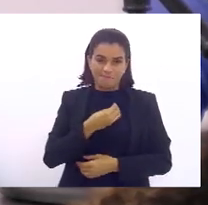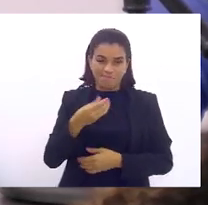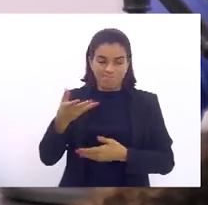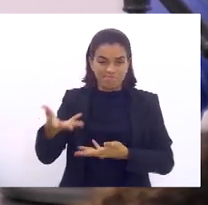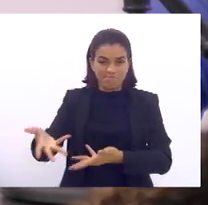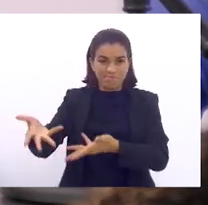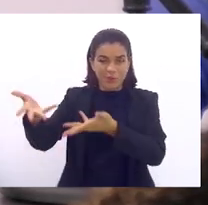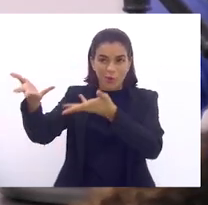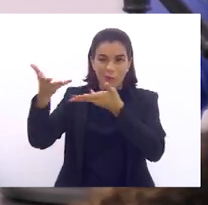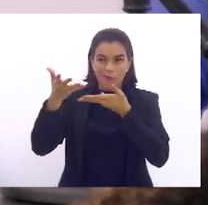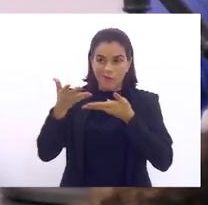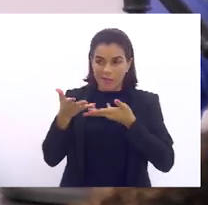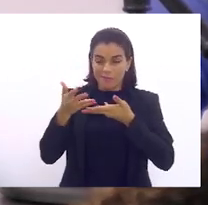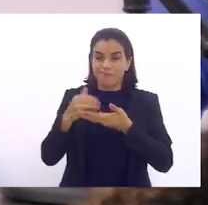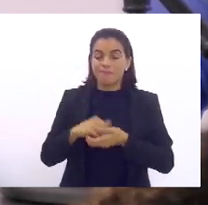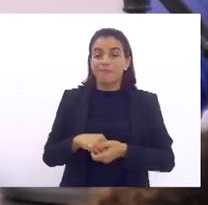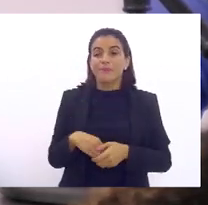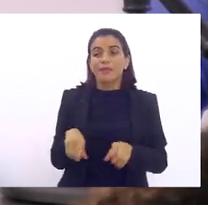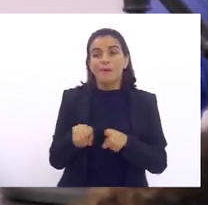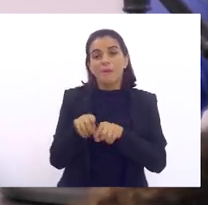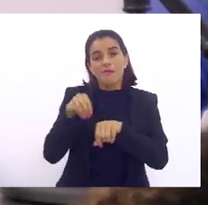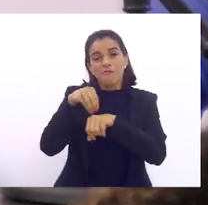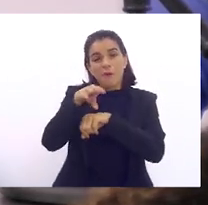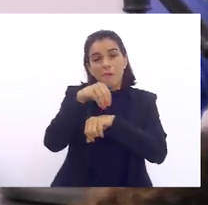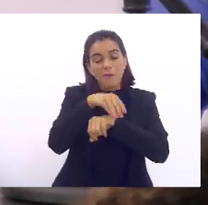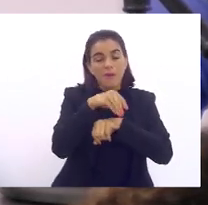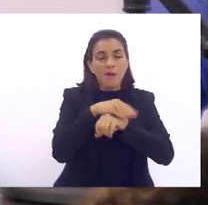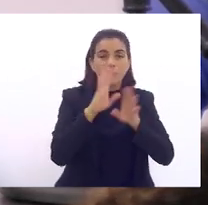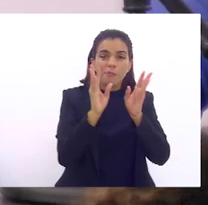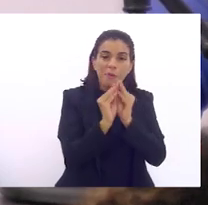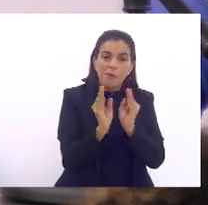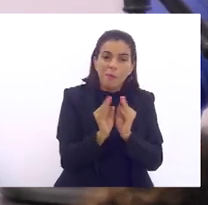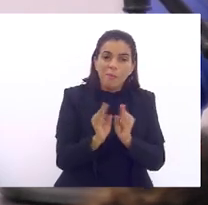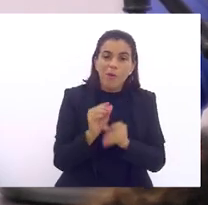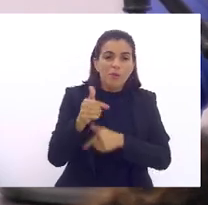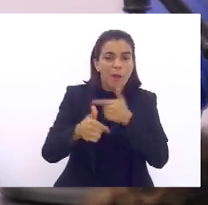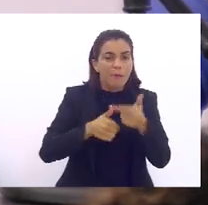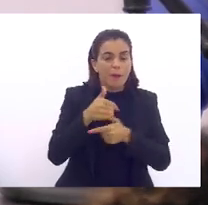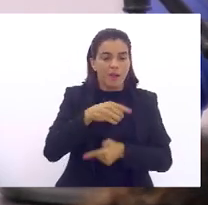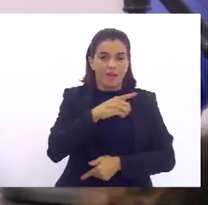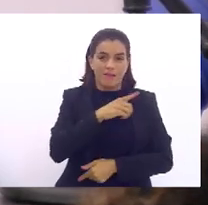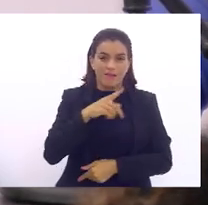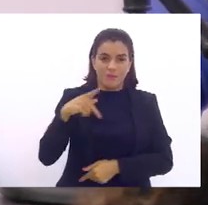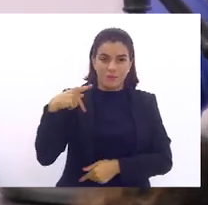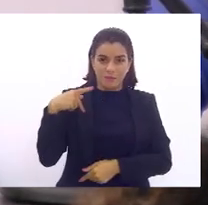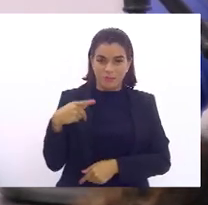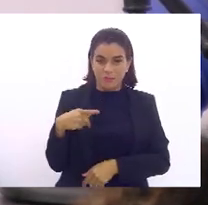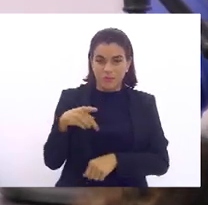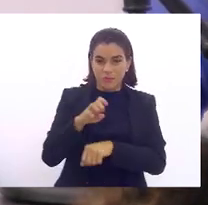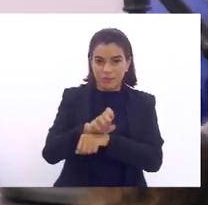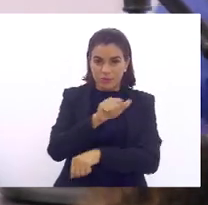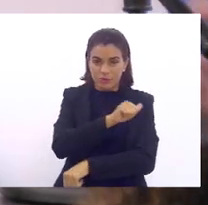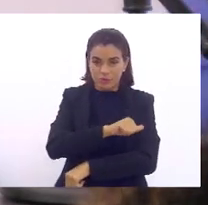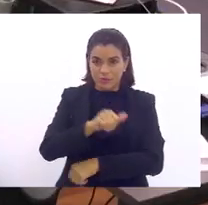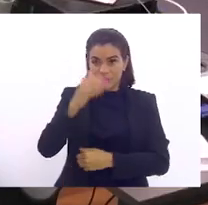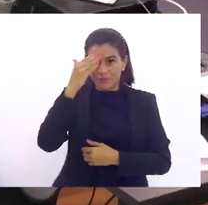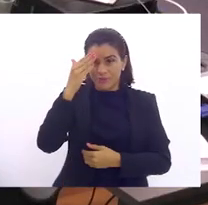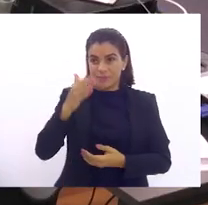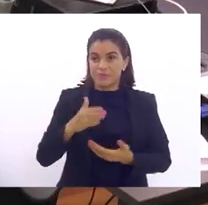aqui hoje contribuindo informando um pouco sobre o que a gente faz na Defensoria Pública aqui do Estado do Rio de Janeiro